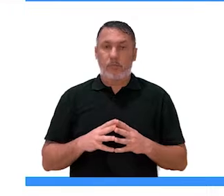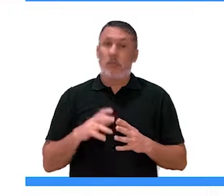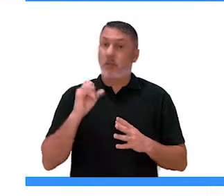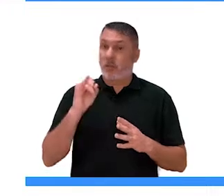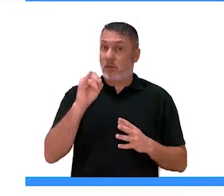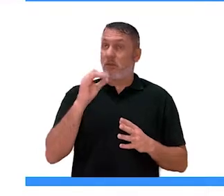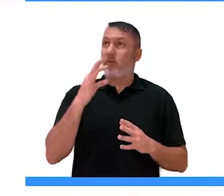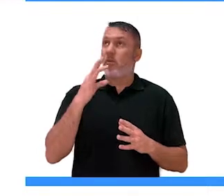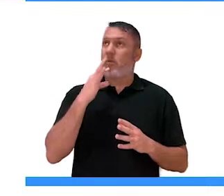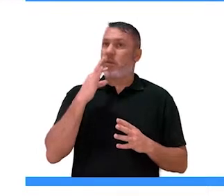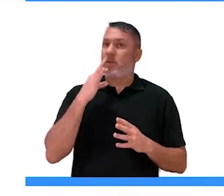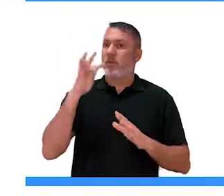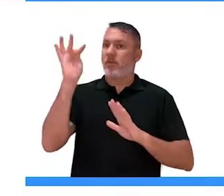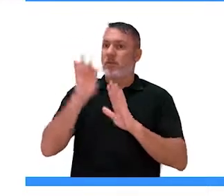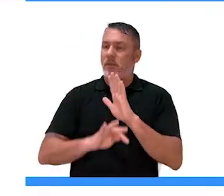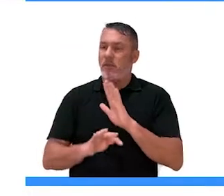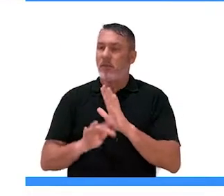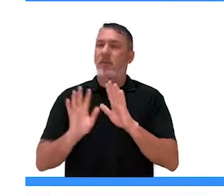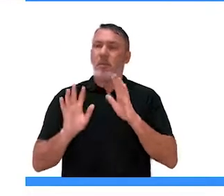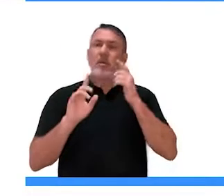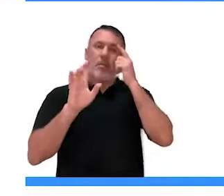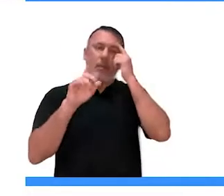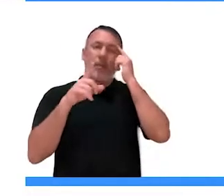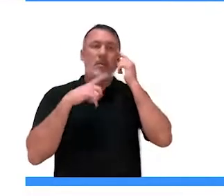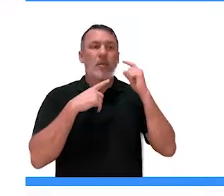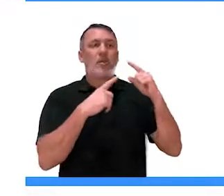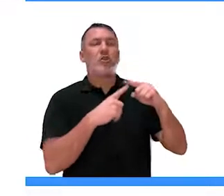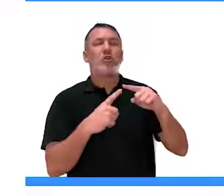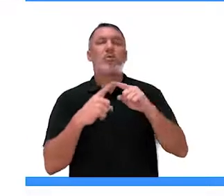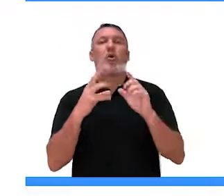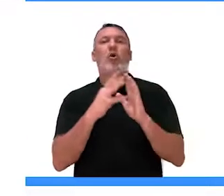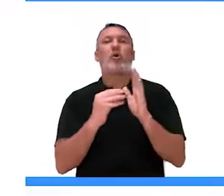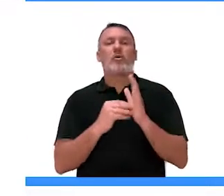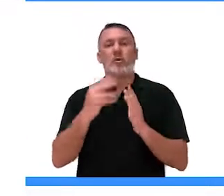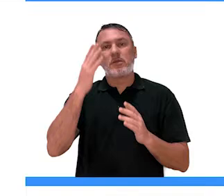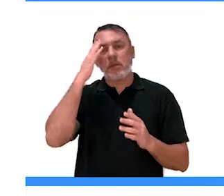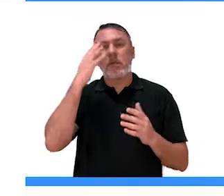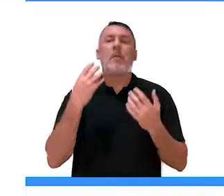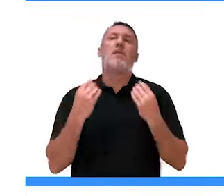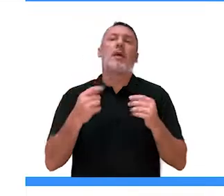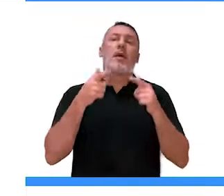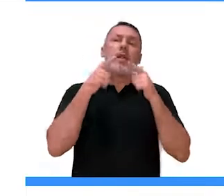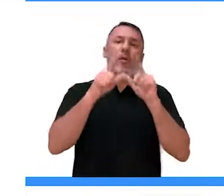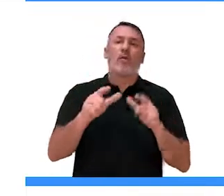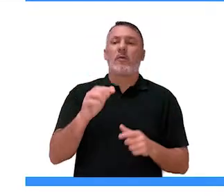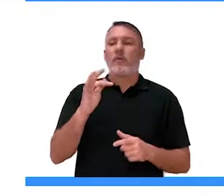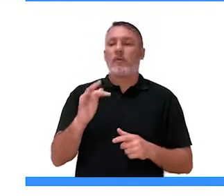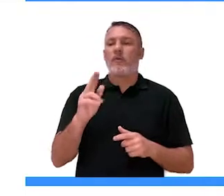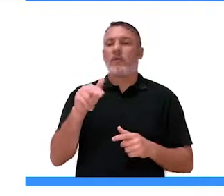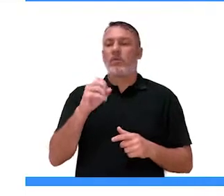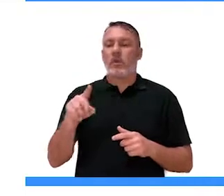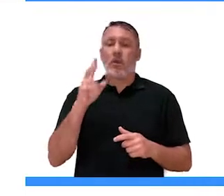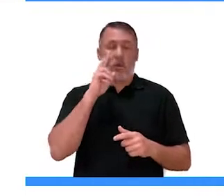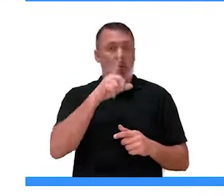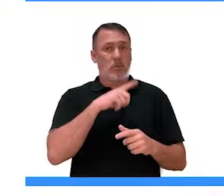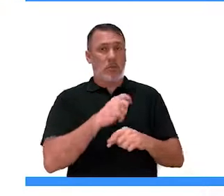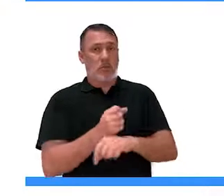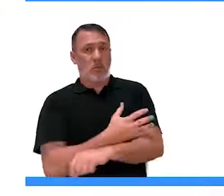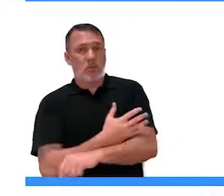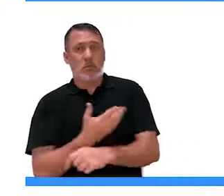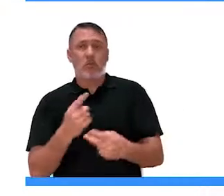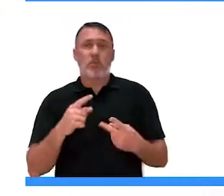O aluno precisa conhecer o gênero textual, mas principalmente os conteúdos, nesse caso aqui, funções da linguagem. Vai ser uma função